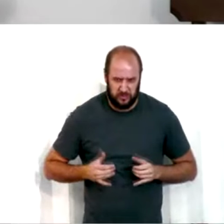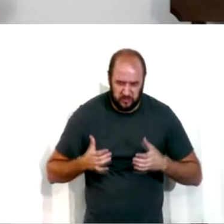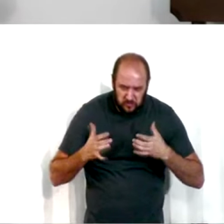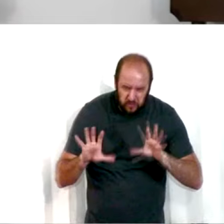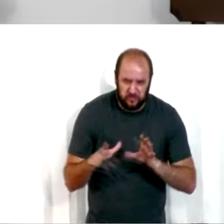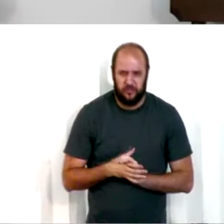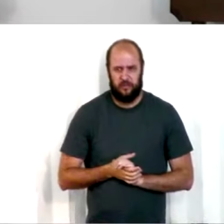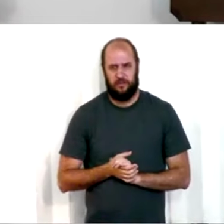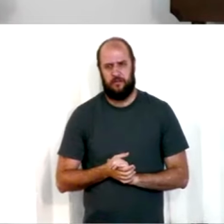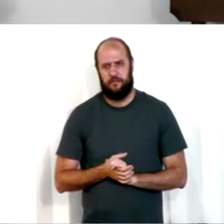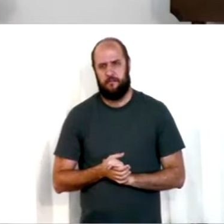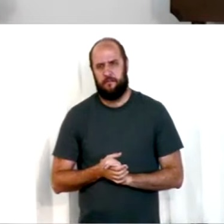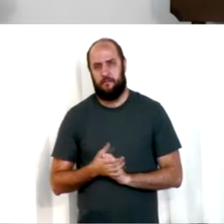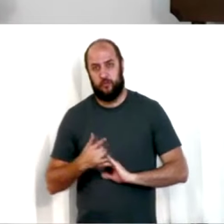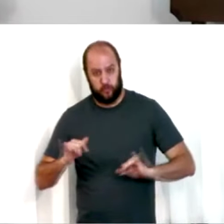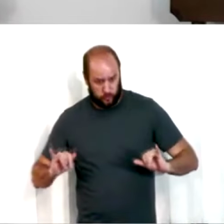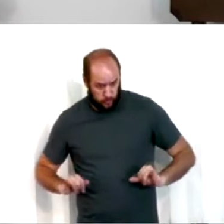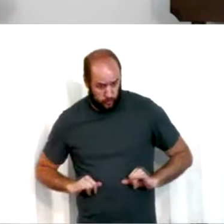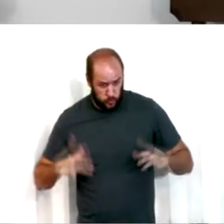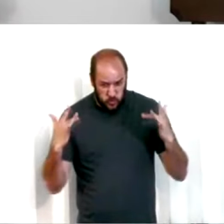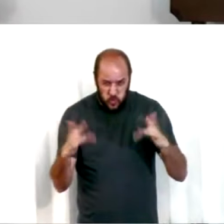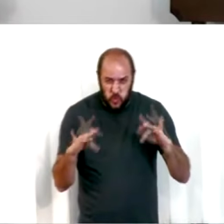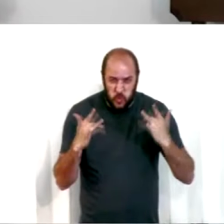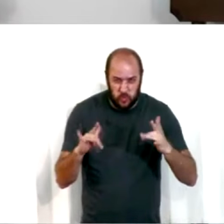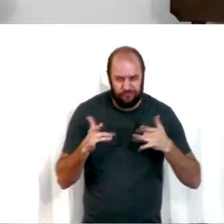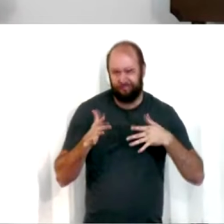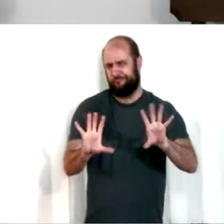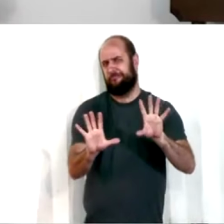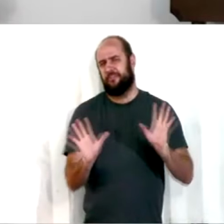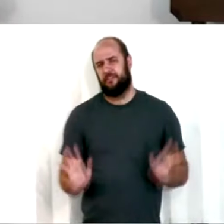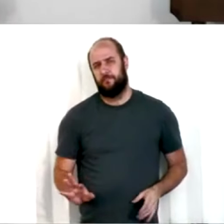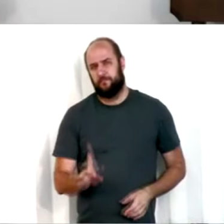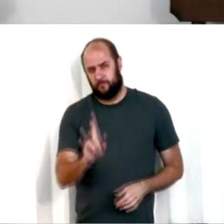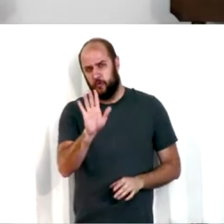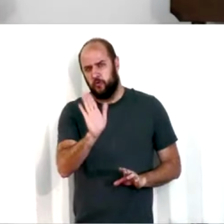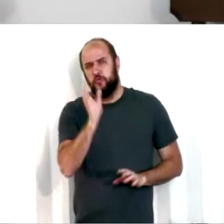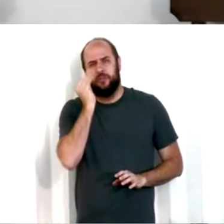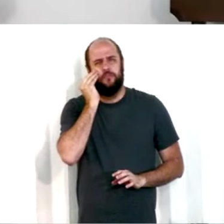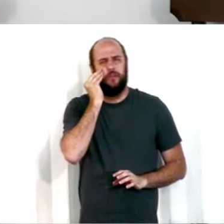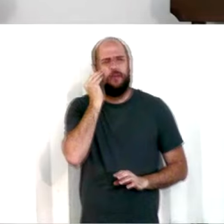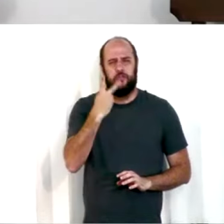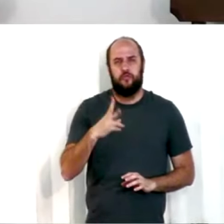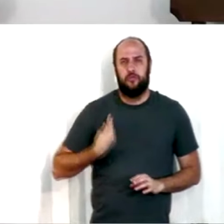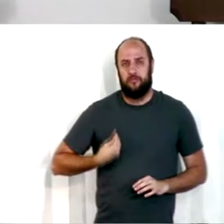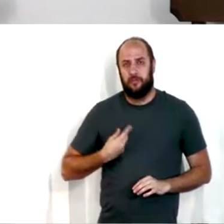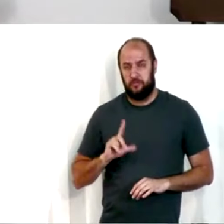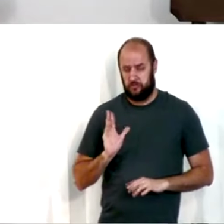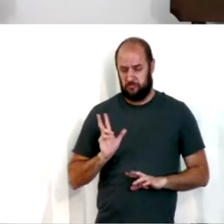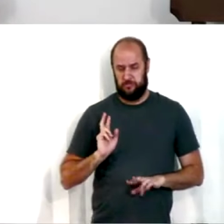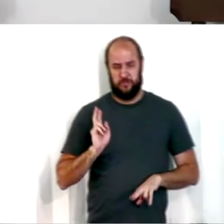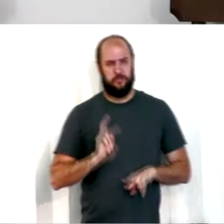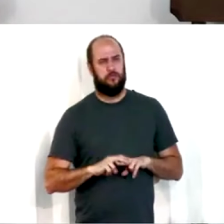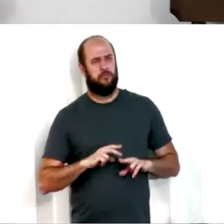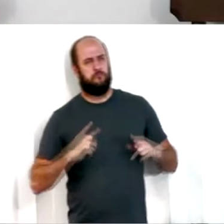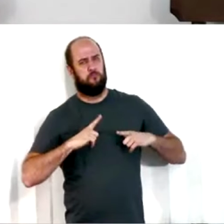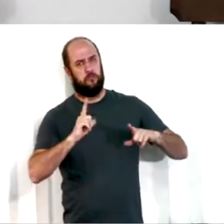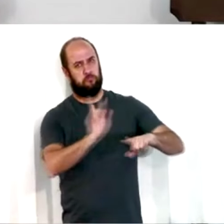Nós corremos da dor. Você já deve ter passado pela experiência de talvez estar no sofá, estar assistindo um